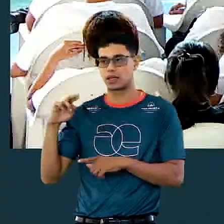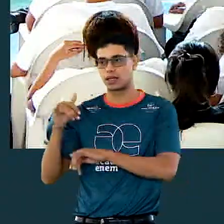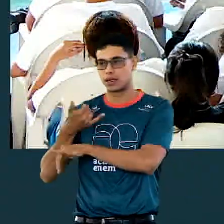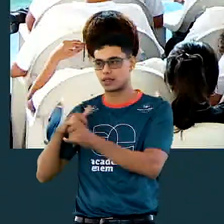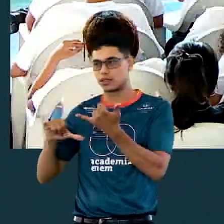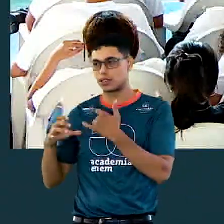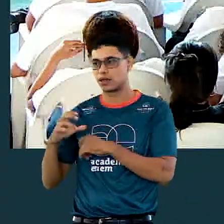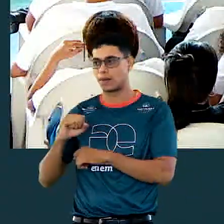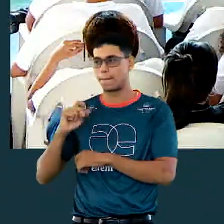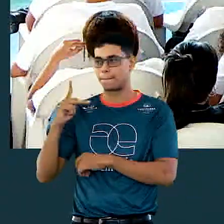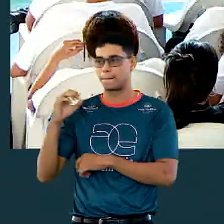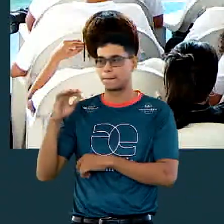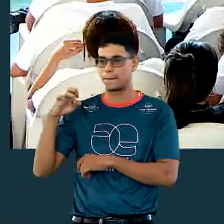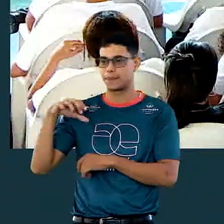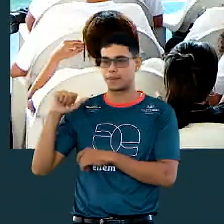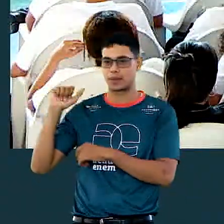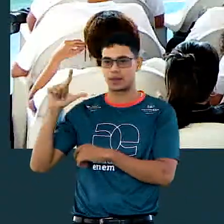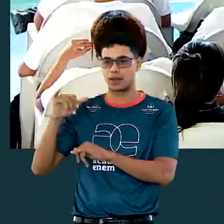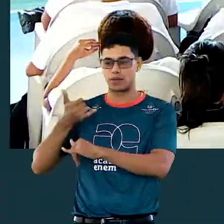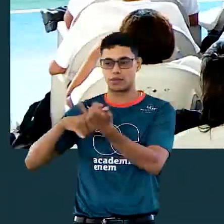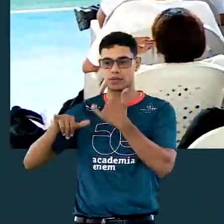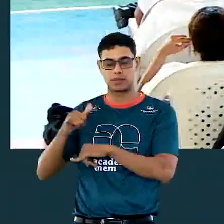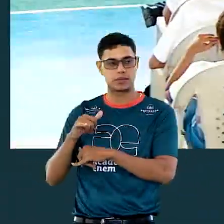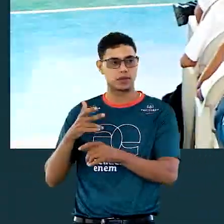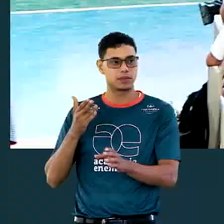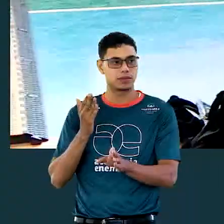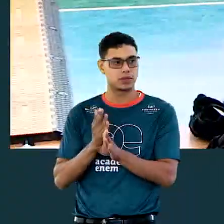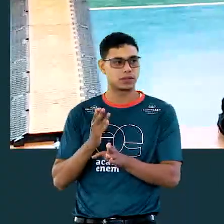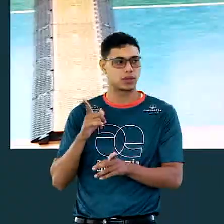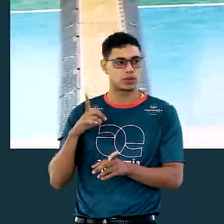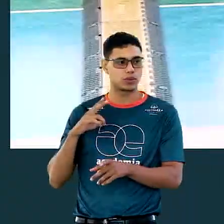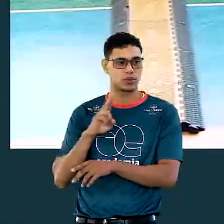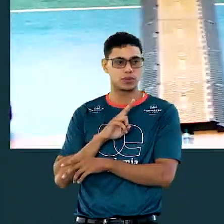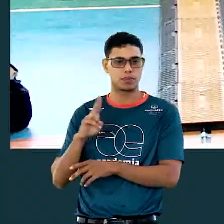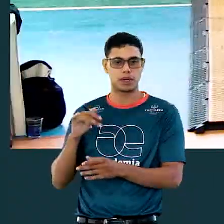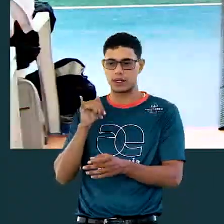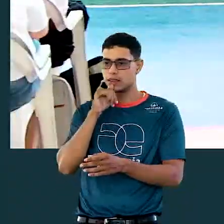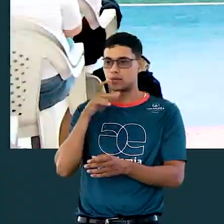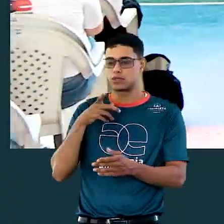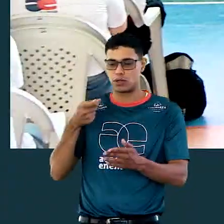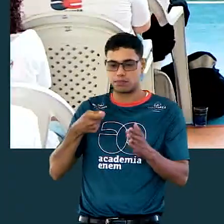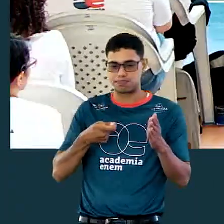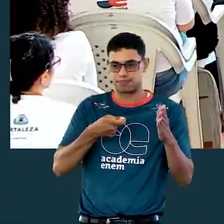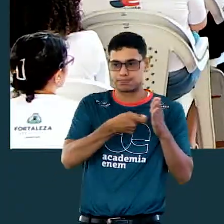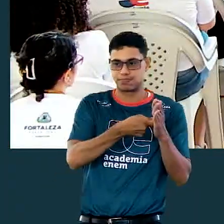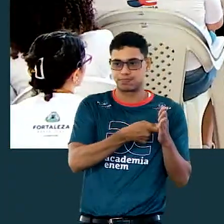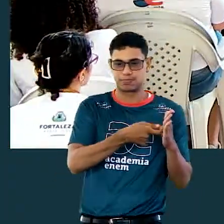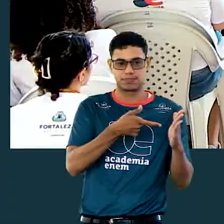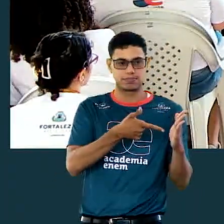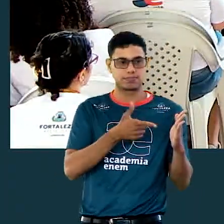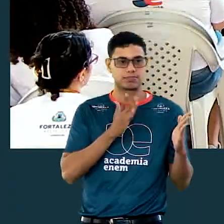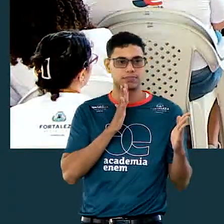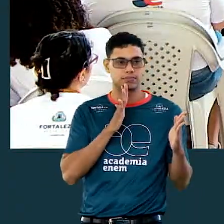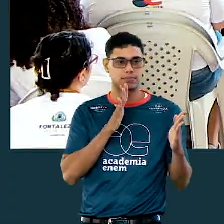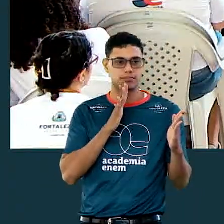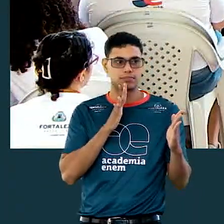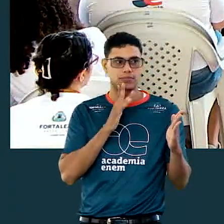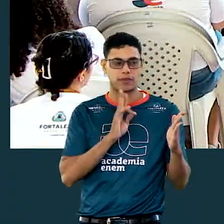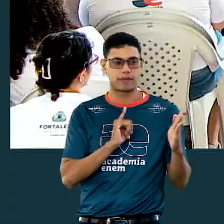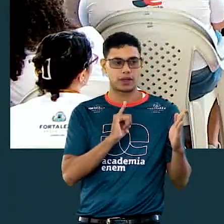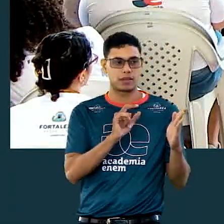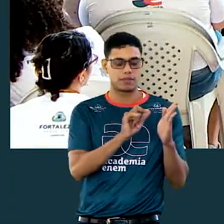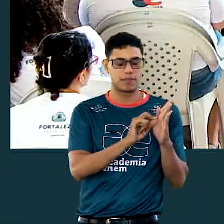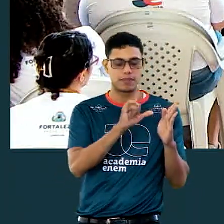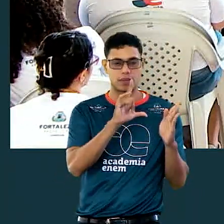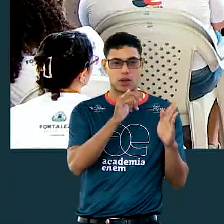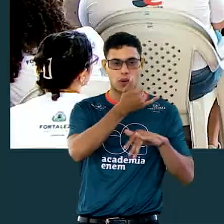elétrica. Por isso que o nome é o quê? Energia potencial elétrica. Mas se eu ligar um aparelho lá na tomada, ele vai pegar